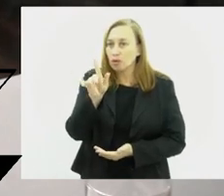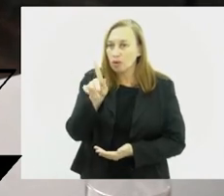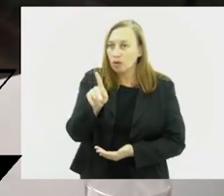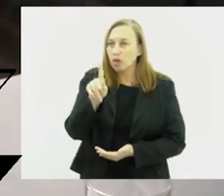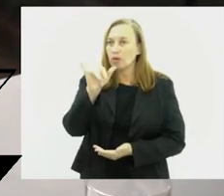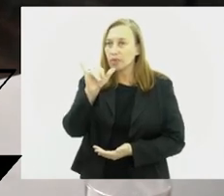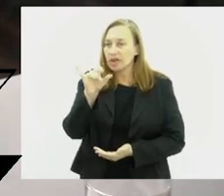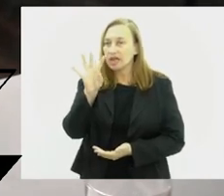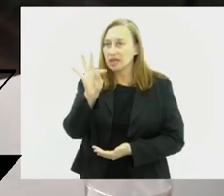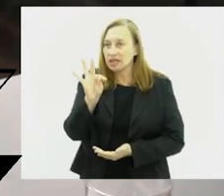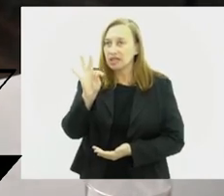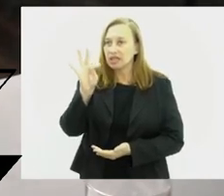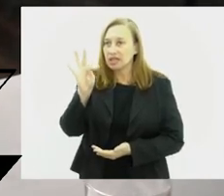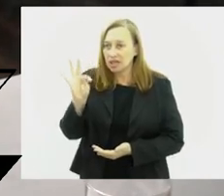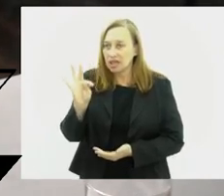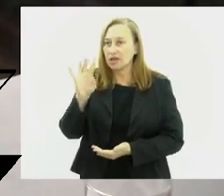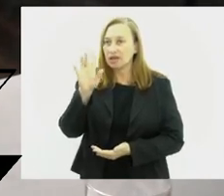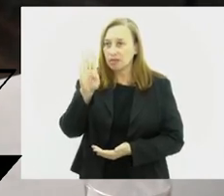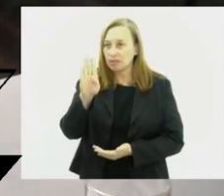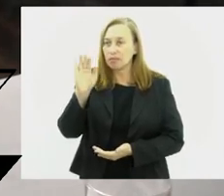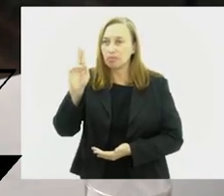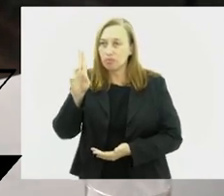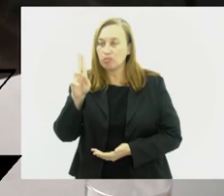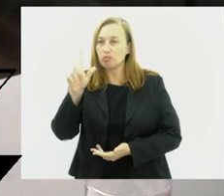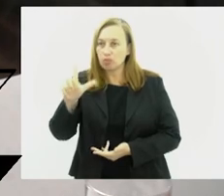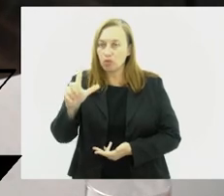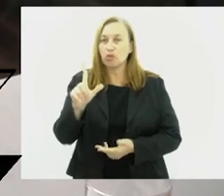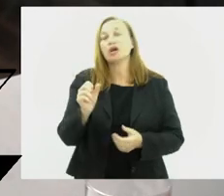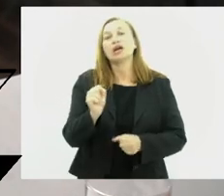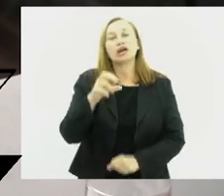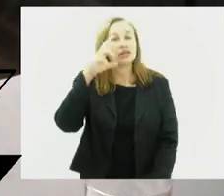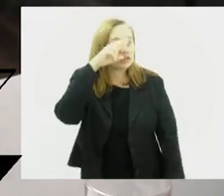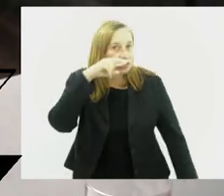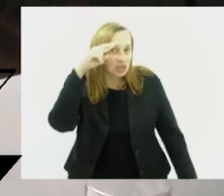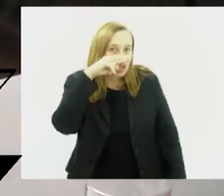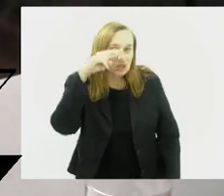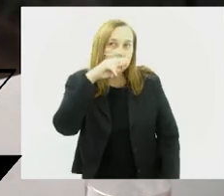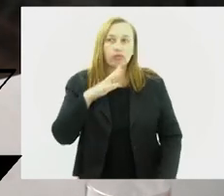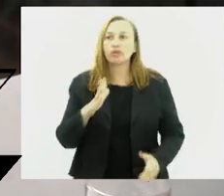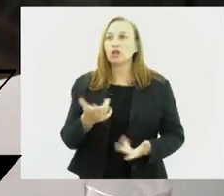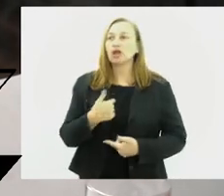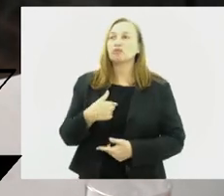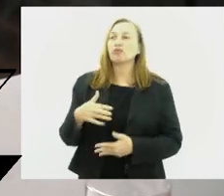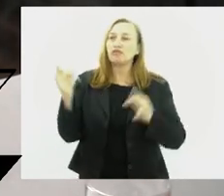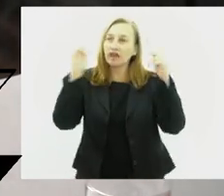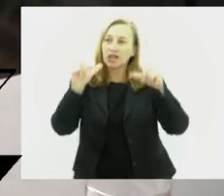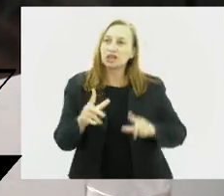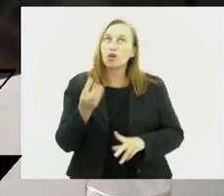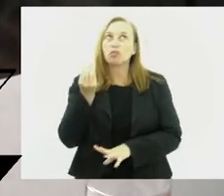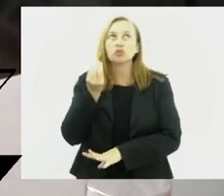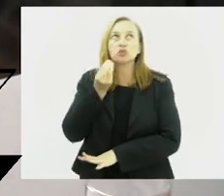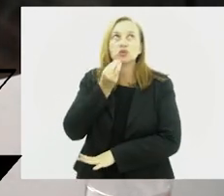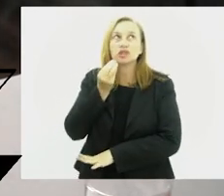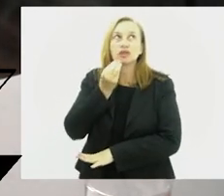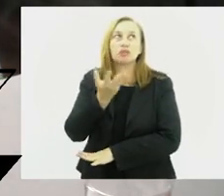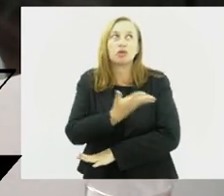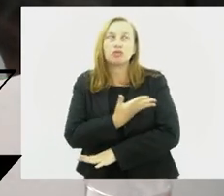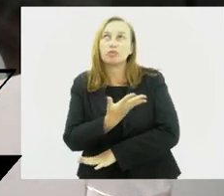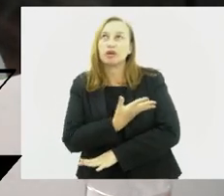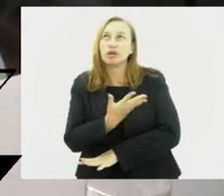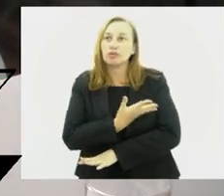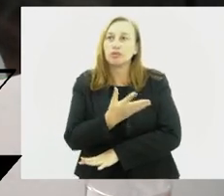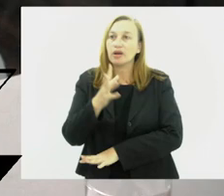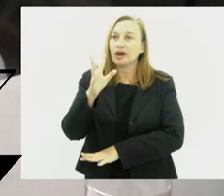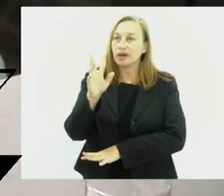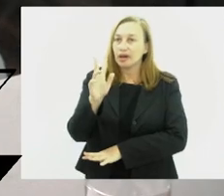Pois bem, então, a questão da fiscalização, eu tive até a feliz oportunidade de estar com meu amigo Reinaldo na OAB,